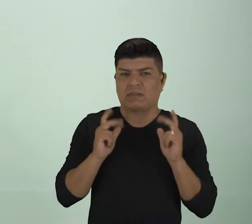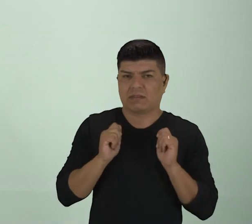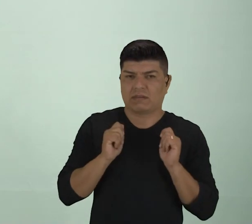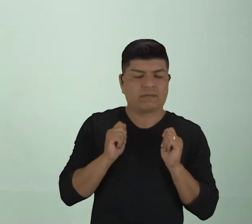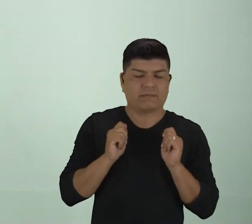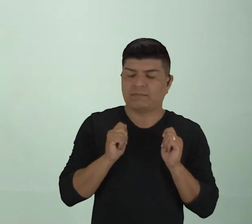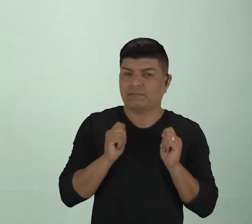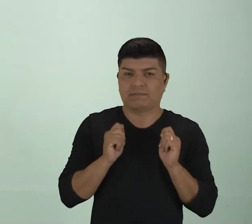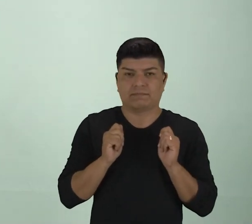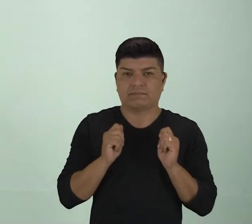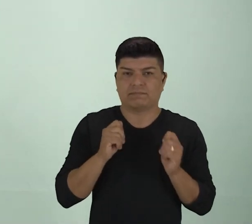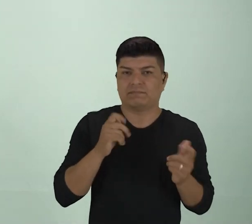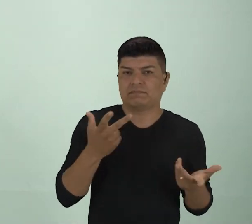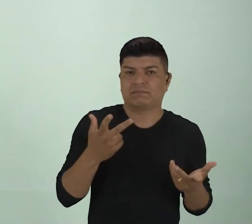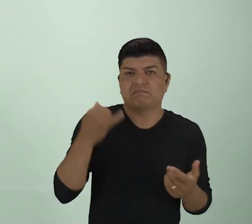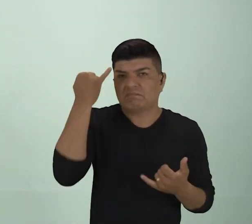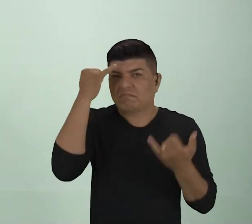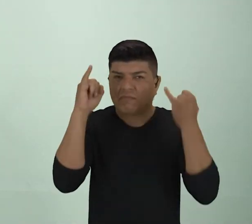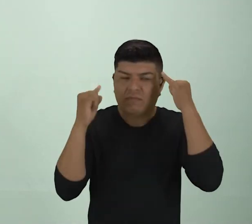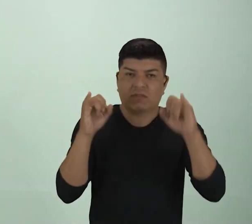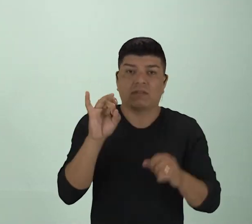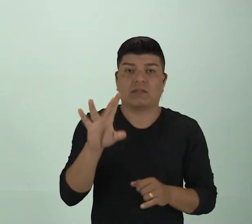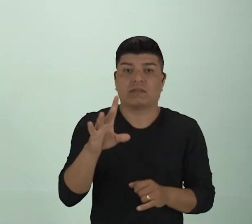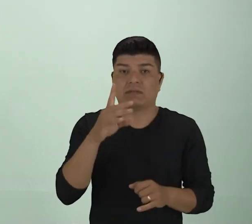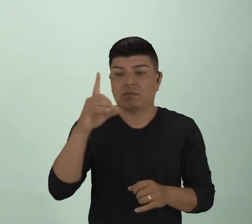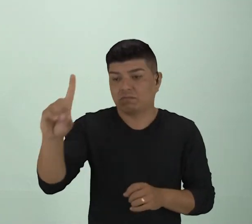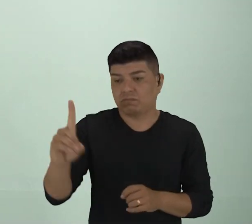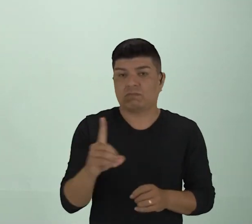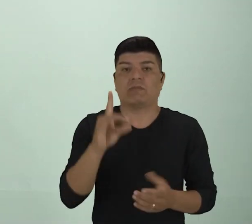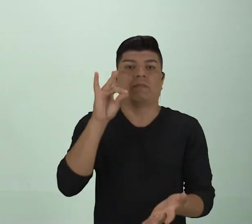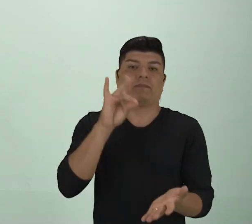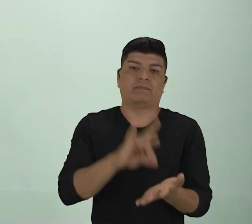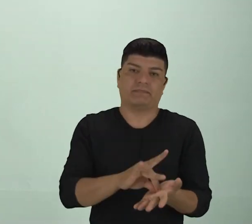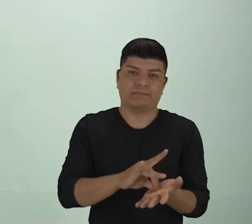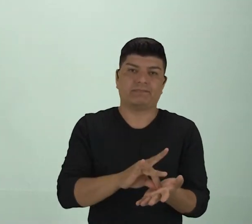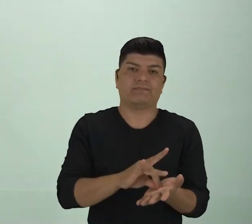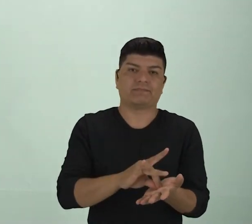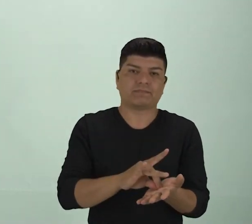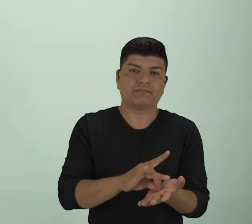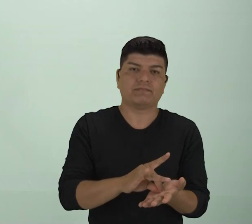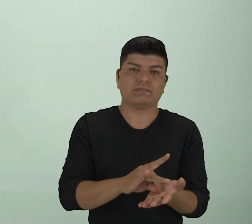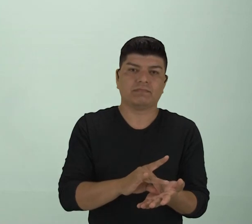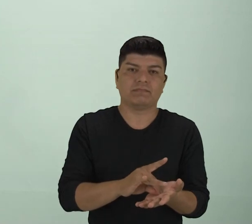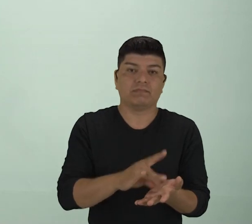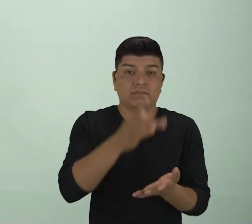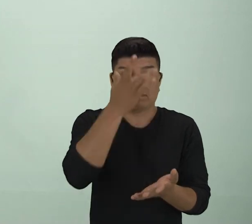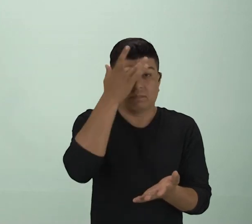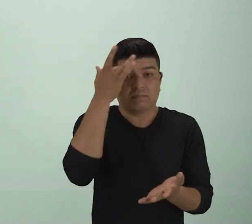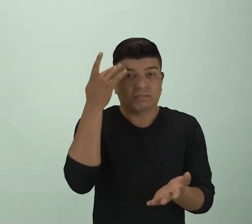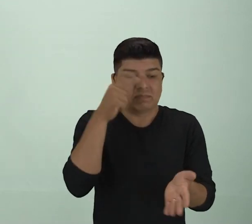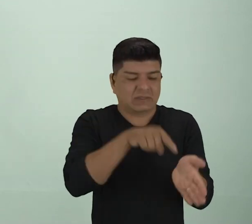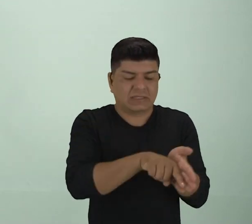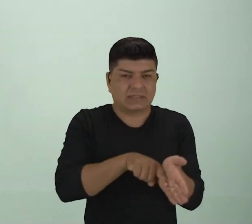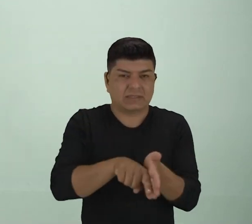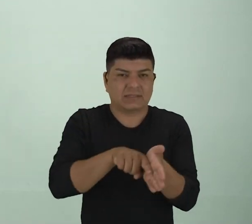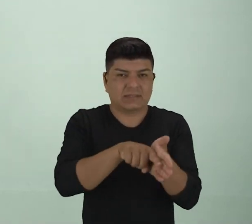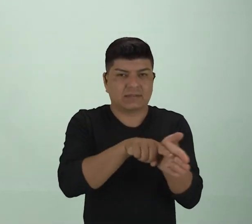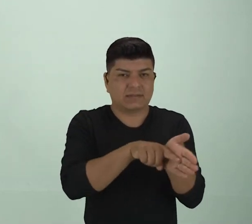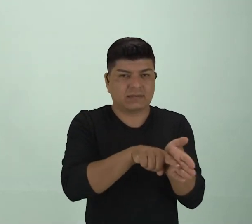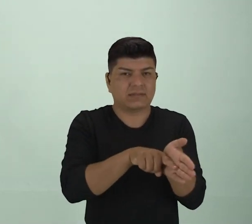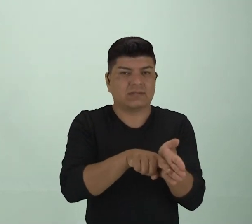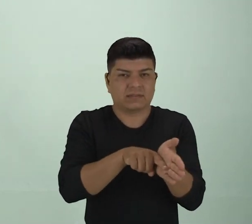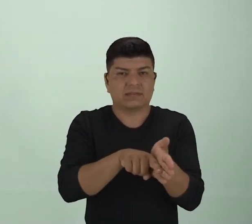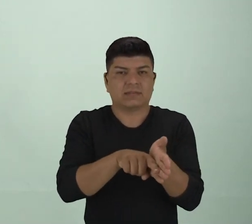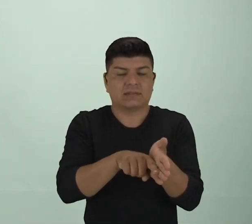desse campo do mundo das ideias e venha para a realidade. Há quem diga, alguns estudiosos também dessa área,